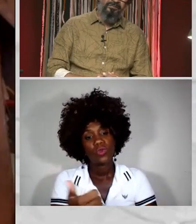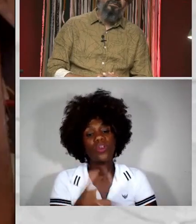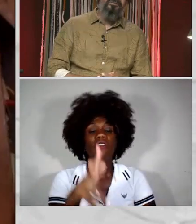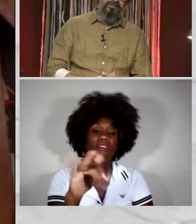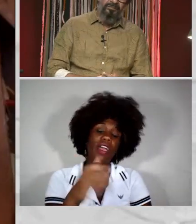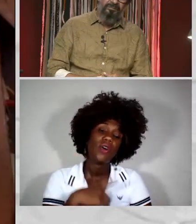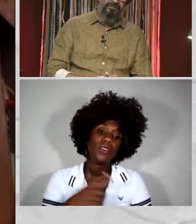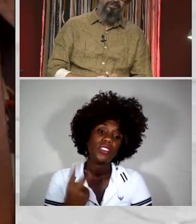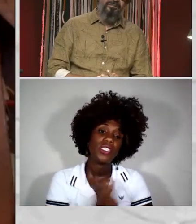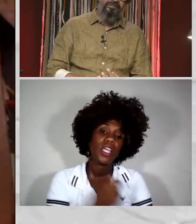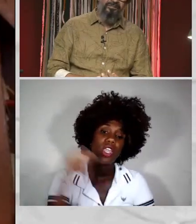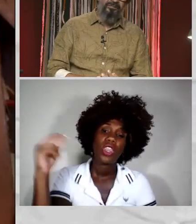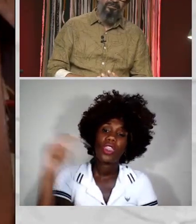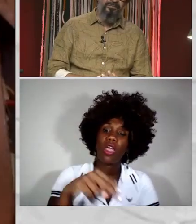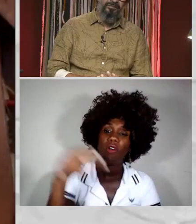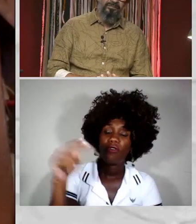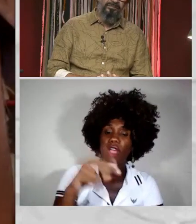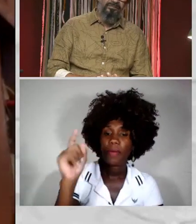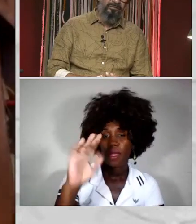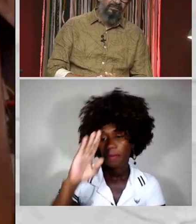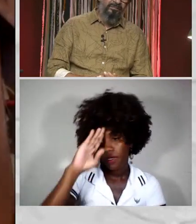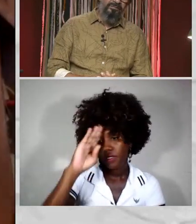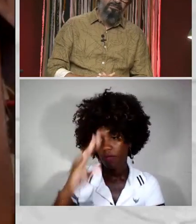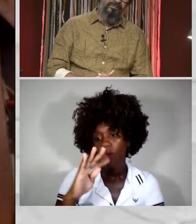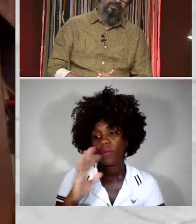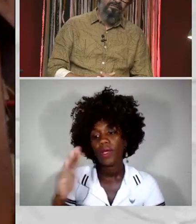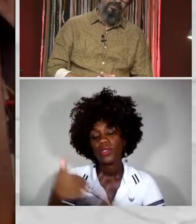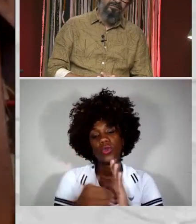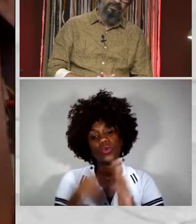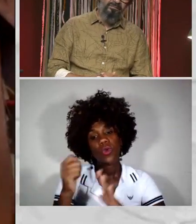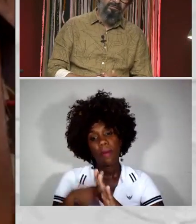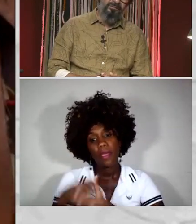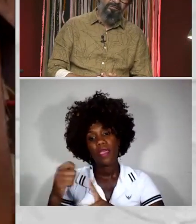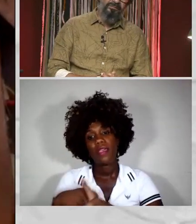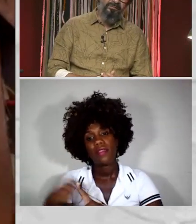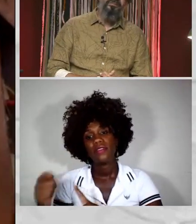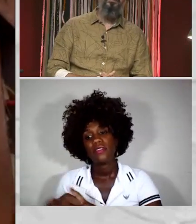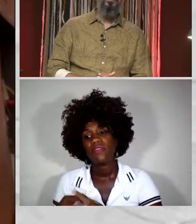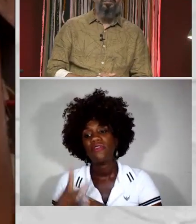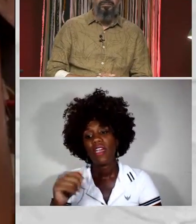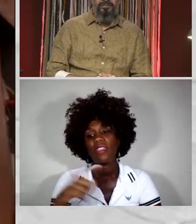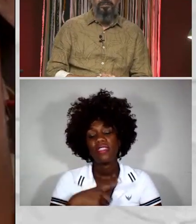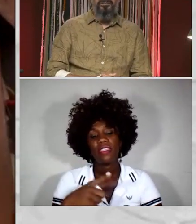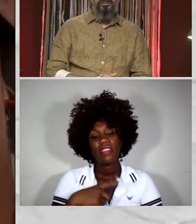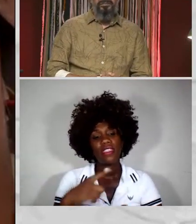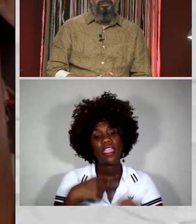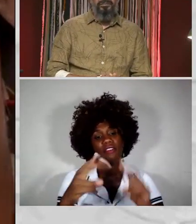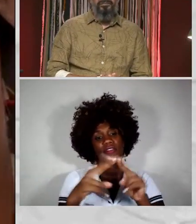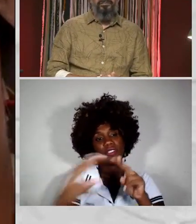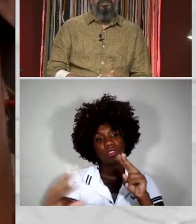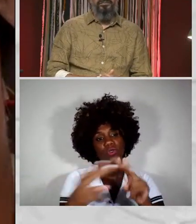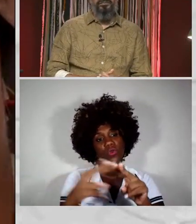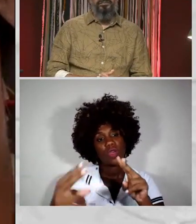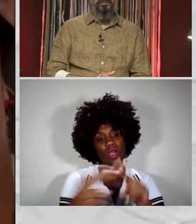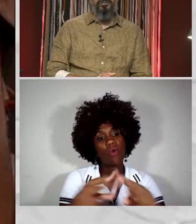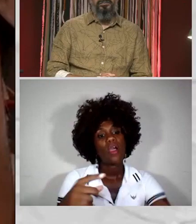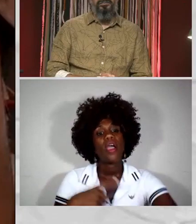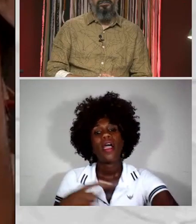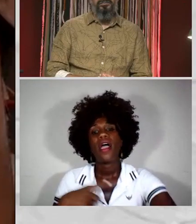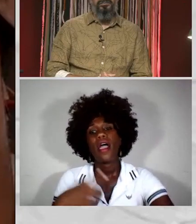novembro, a Balada Literária principal, mas todo mês a gente vai ter uma ação virtual, exatamente